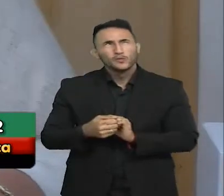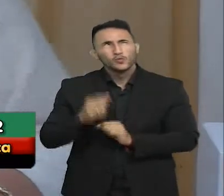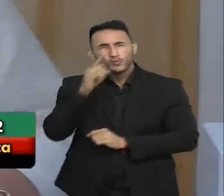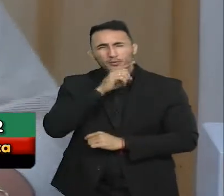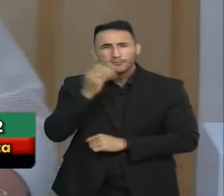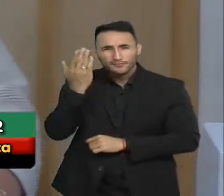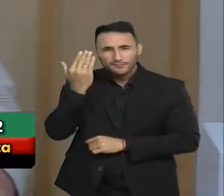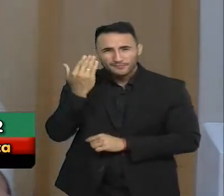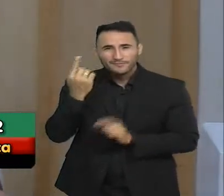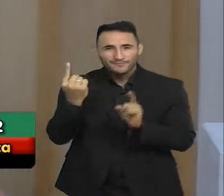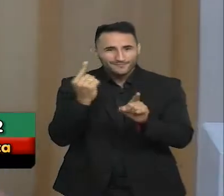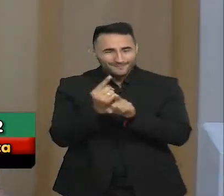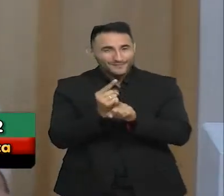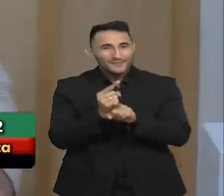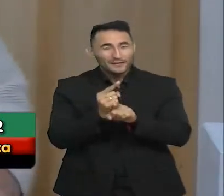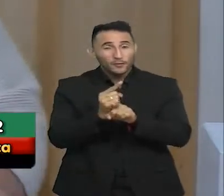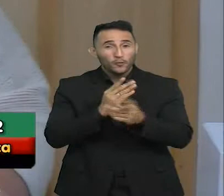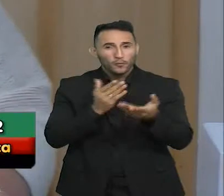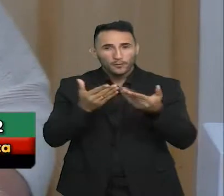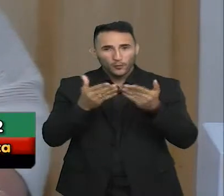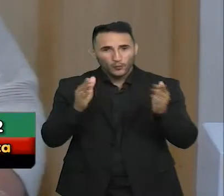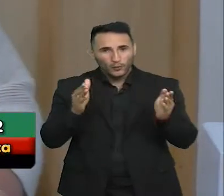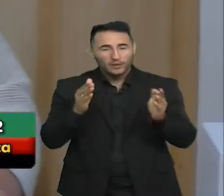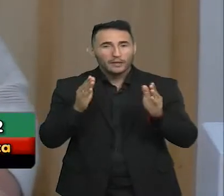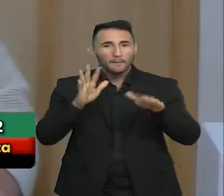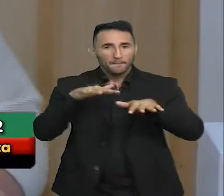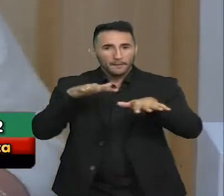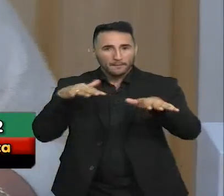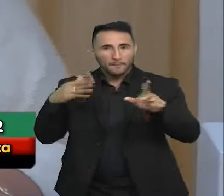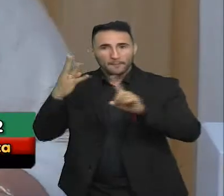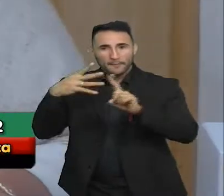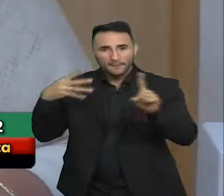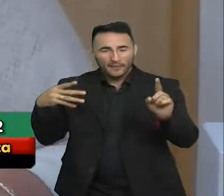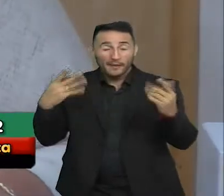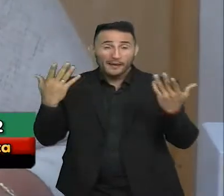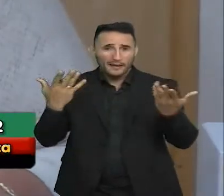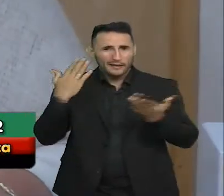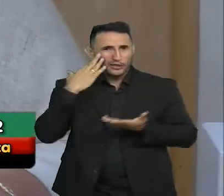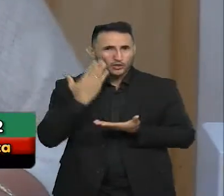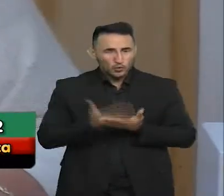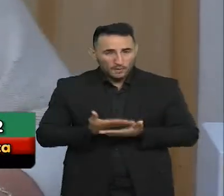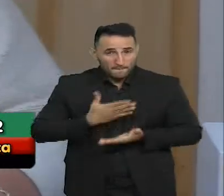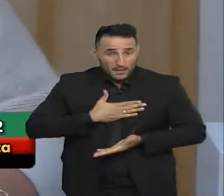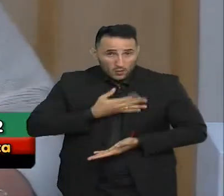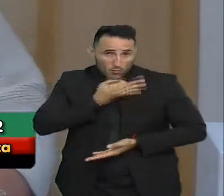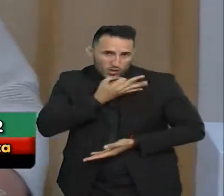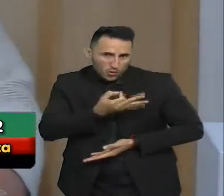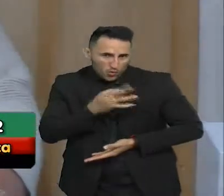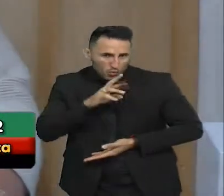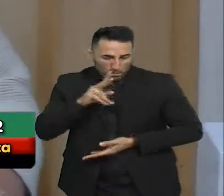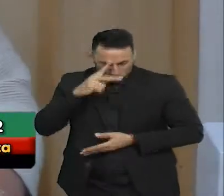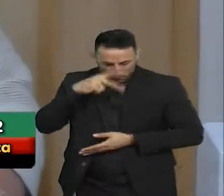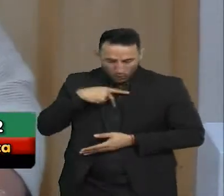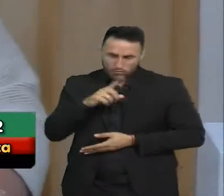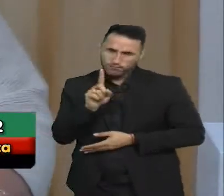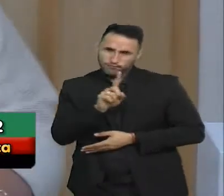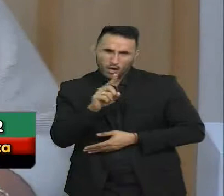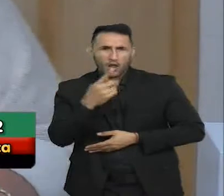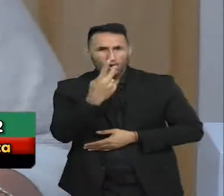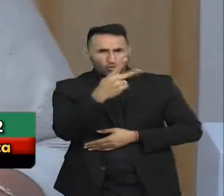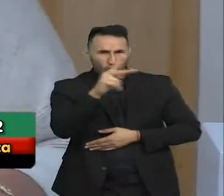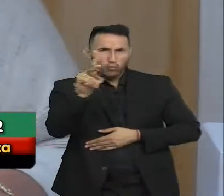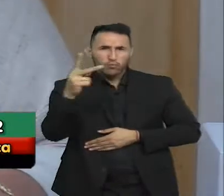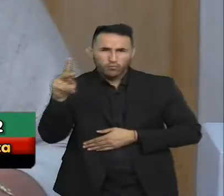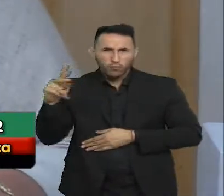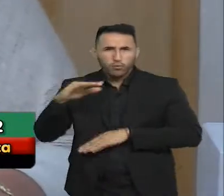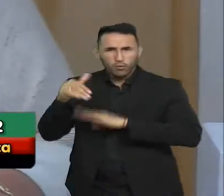né, na abertura da parada. E quero dizer, né, acredito que a minha fala, que não é minha, é nossa, é da Alexandra, é do Zazi, é de